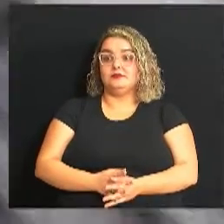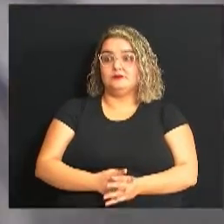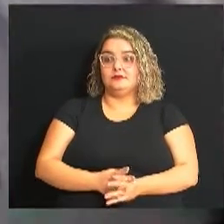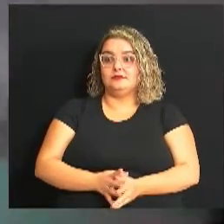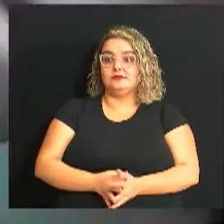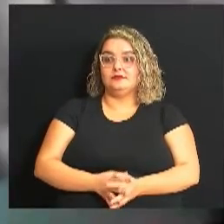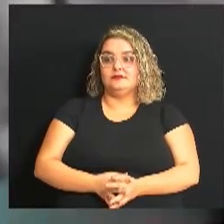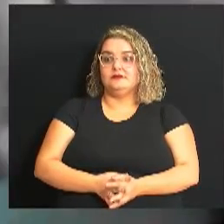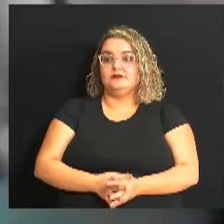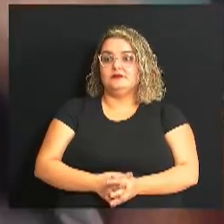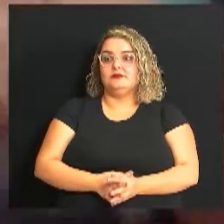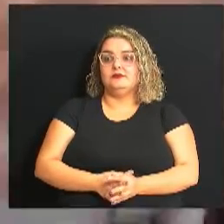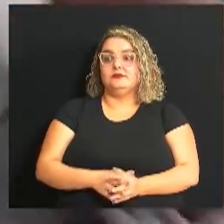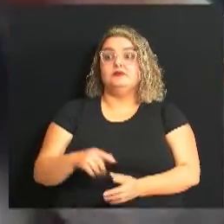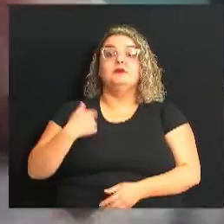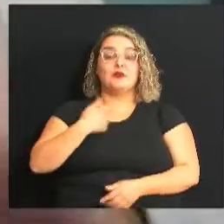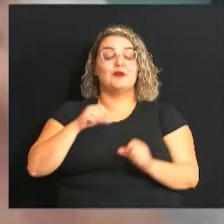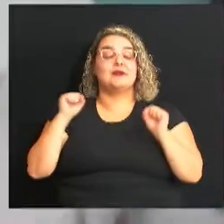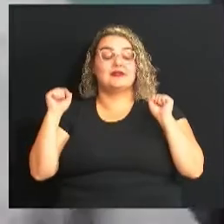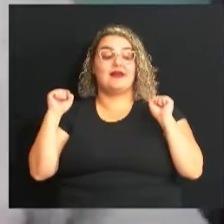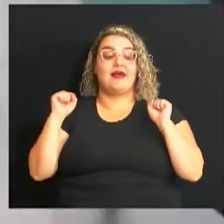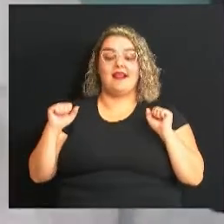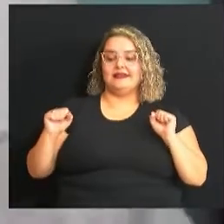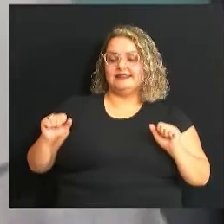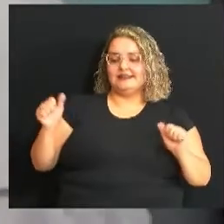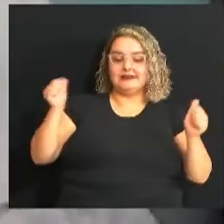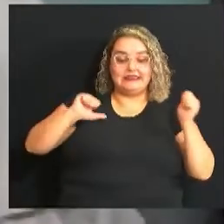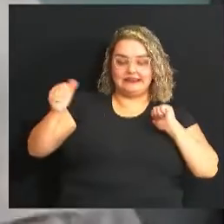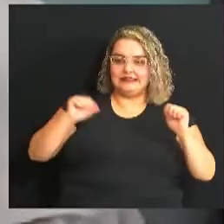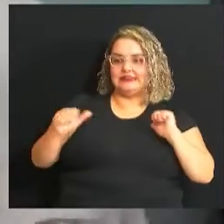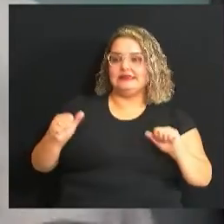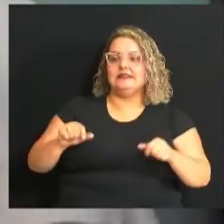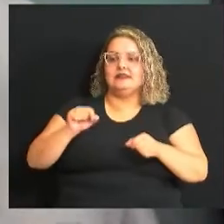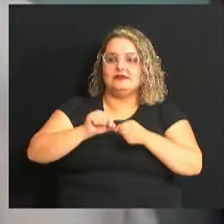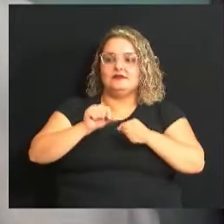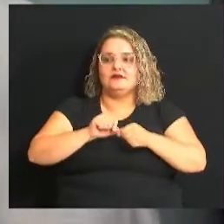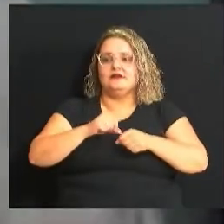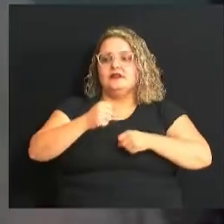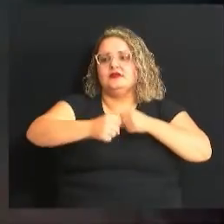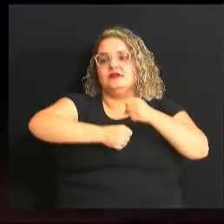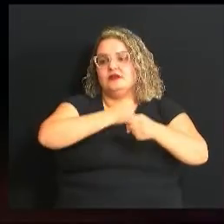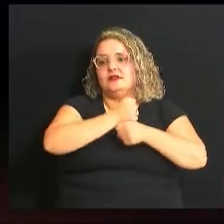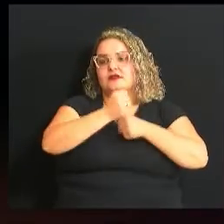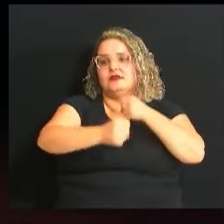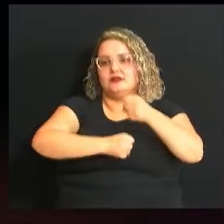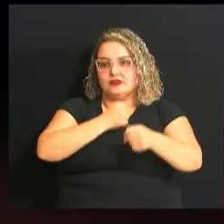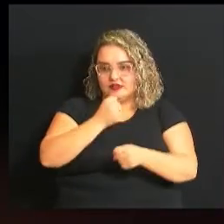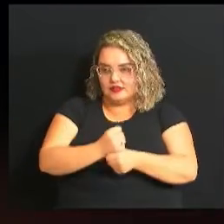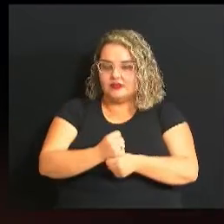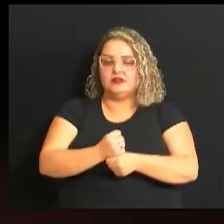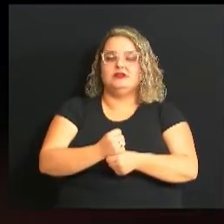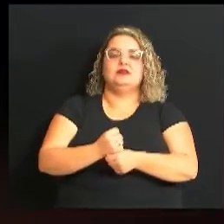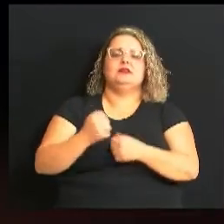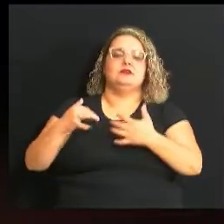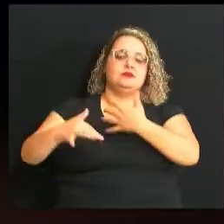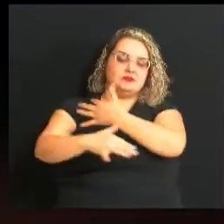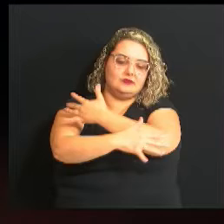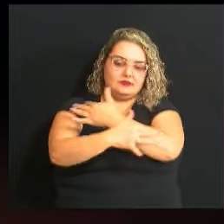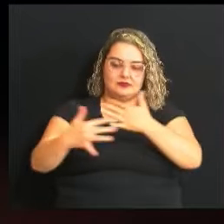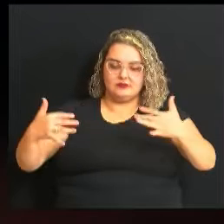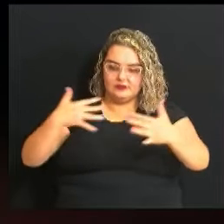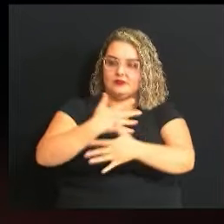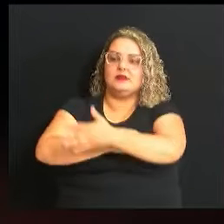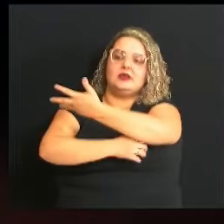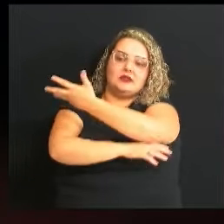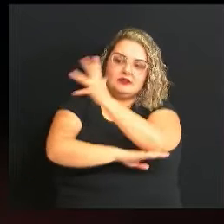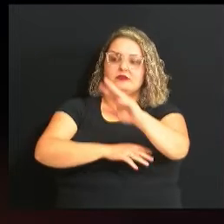Olha, nós estamos muito animados porque os congressos são feitos anualmente pela Sociedade Brasileira de Arborização Urbana e tivemos um interregno